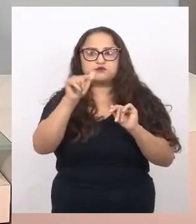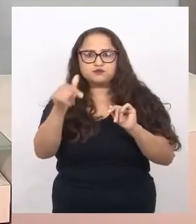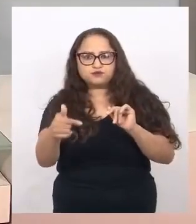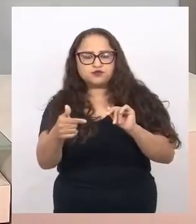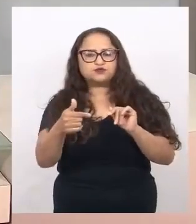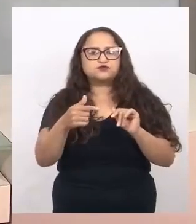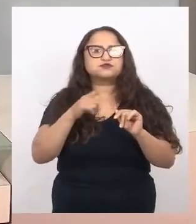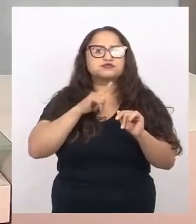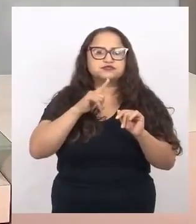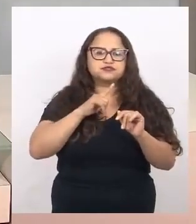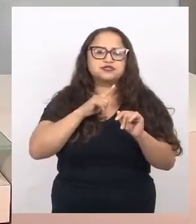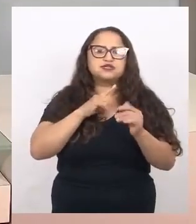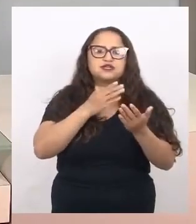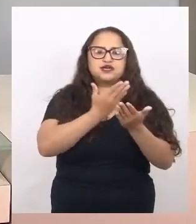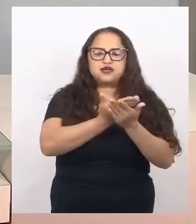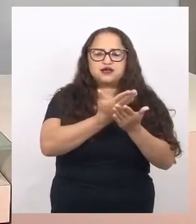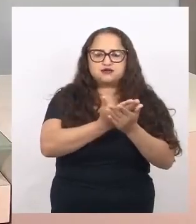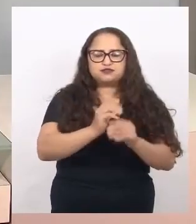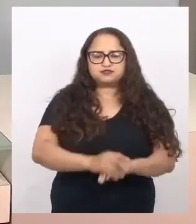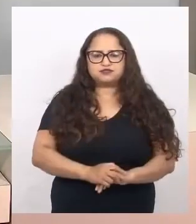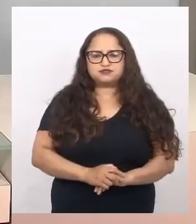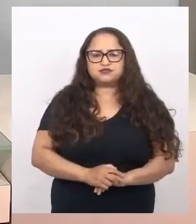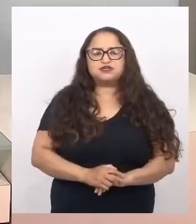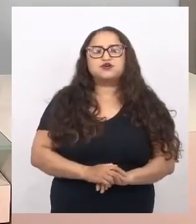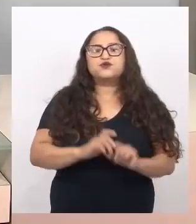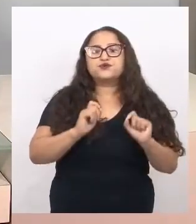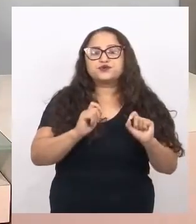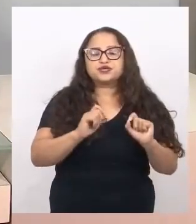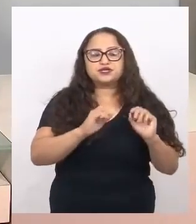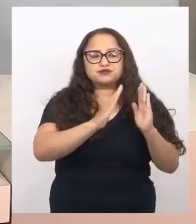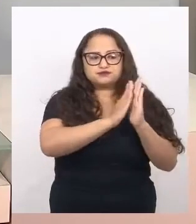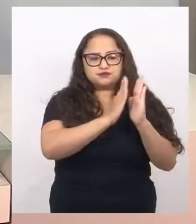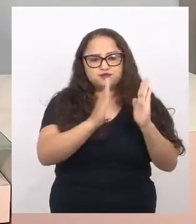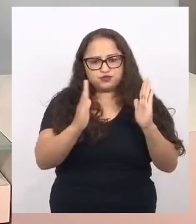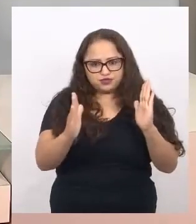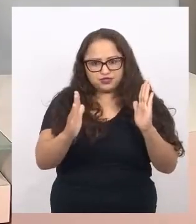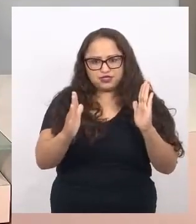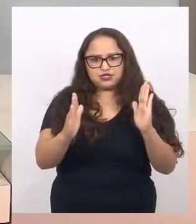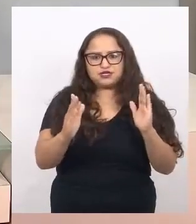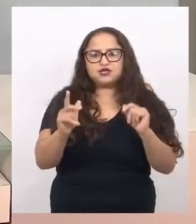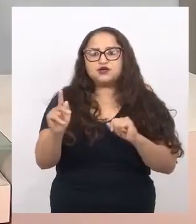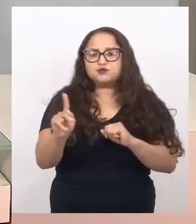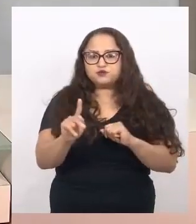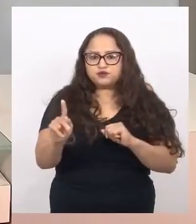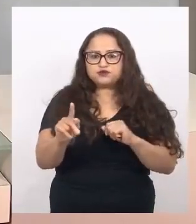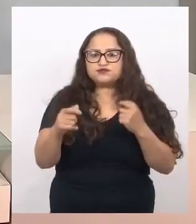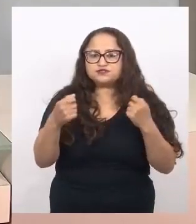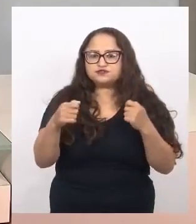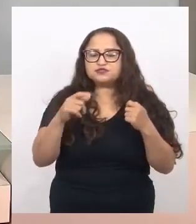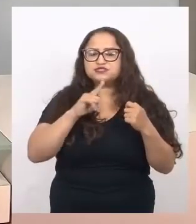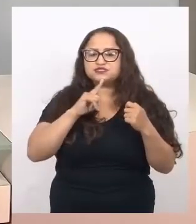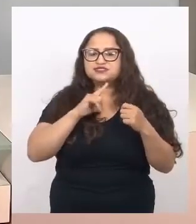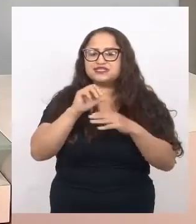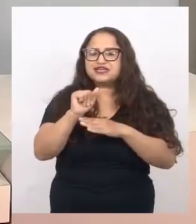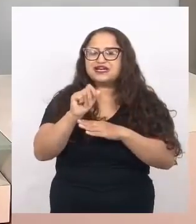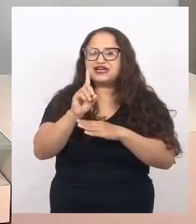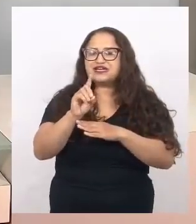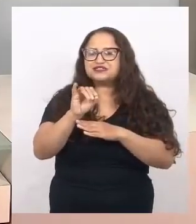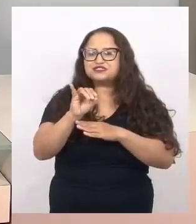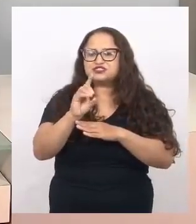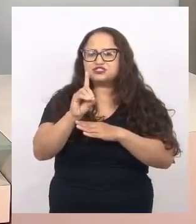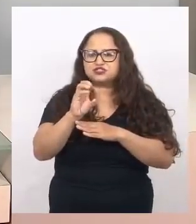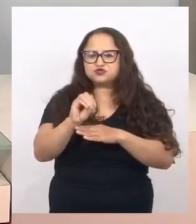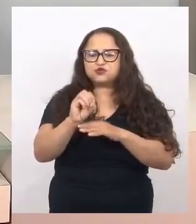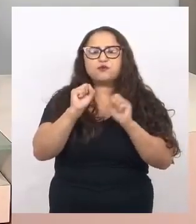frente. Sala de leitura. Docente tem que estar adido para pegar sala de leitura. O que a gente faz nesse caso?